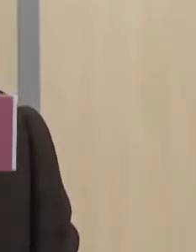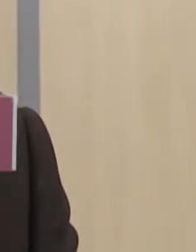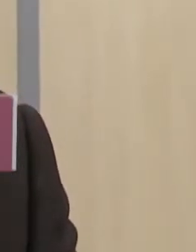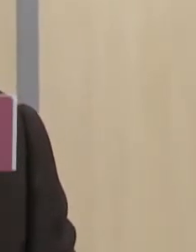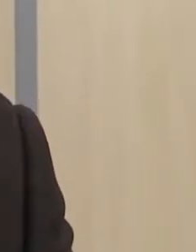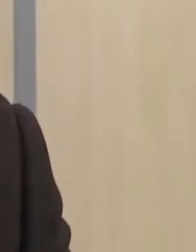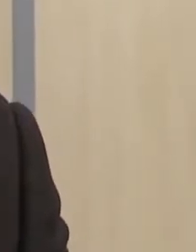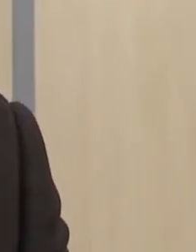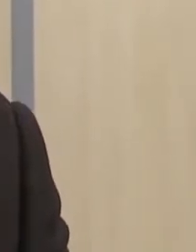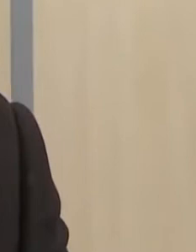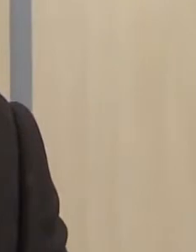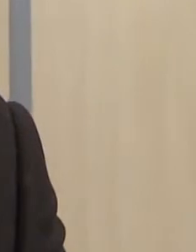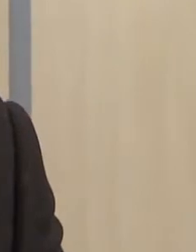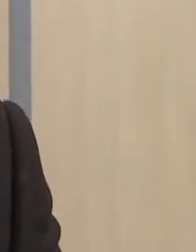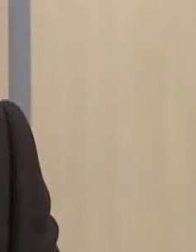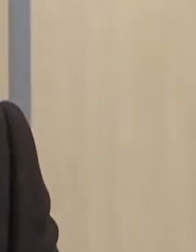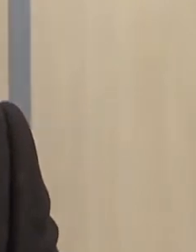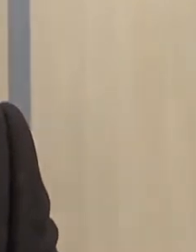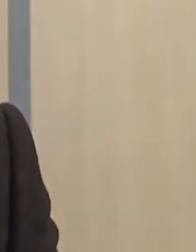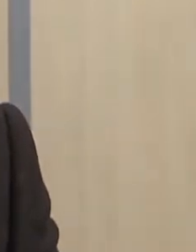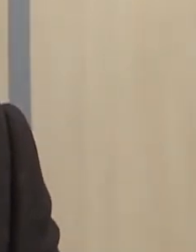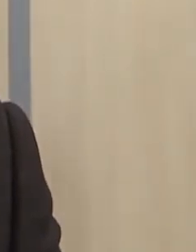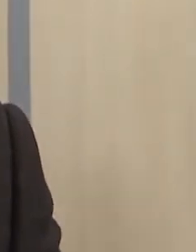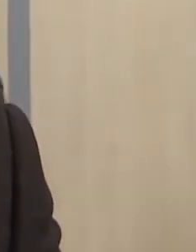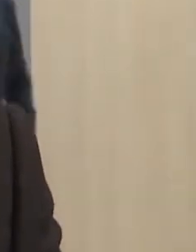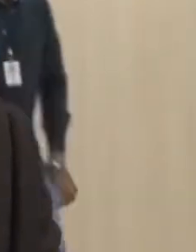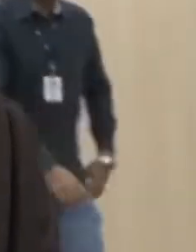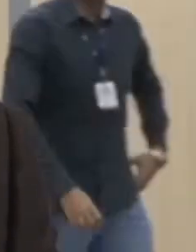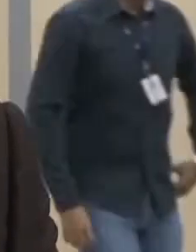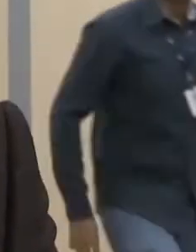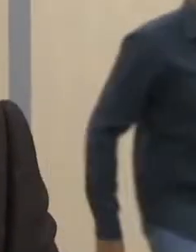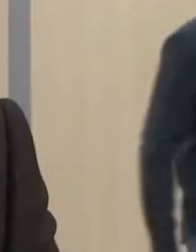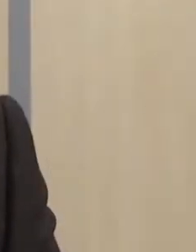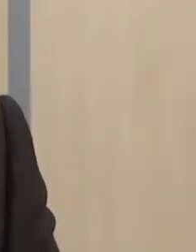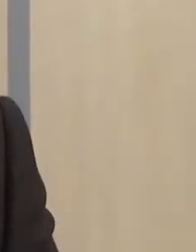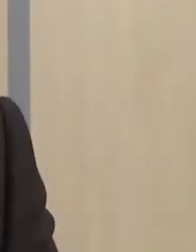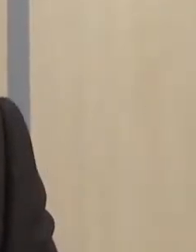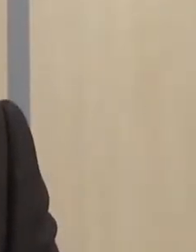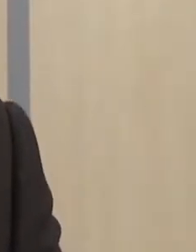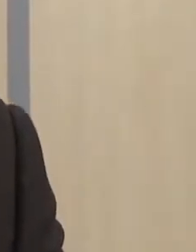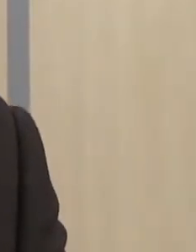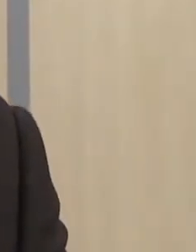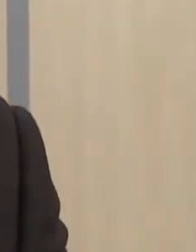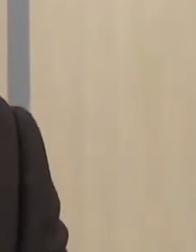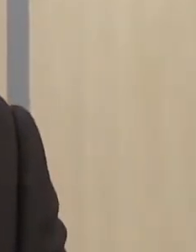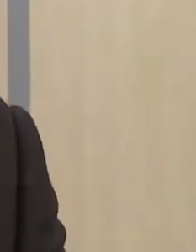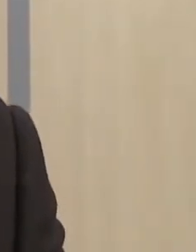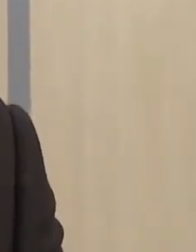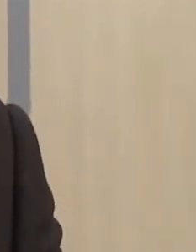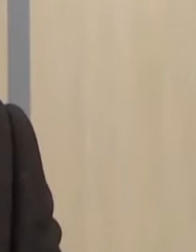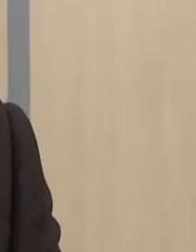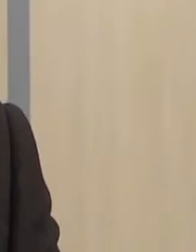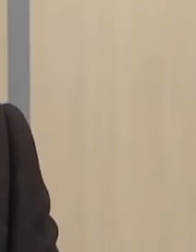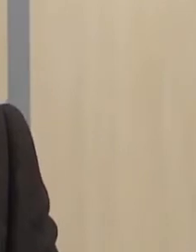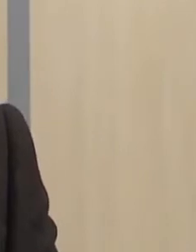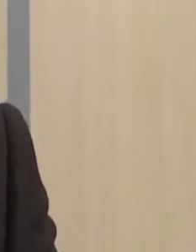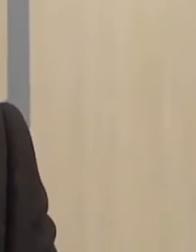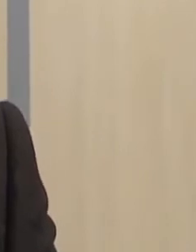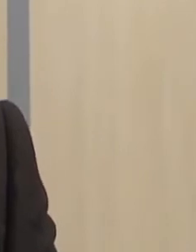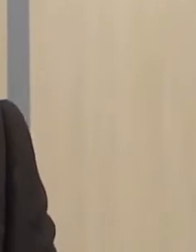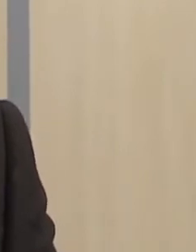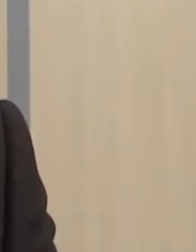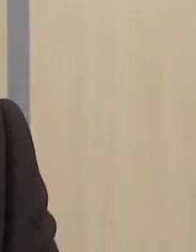de Esportes, um entusiasta do esporte aqui na cidade de Blumenau, que nos deixou no dia 22 de julho